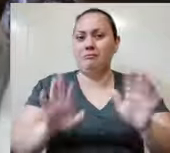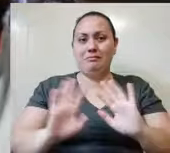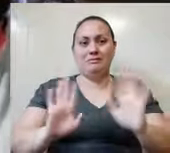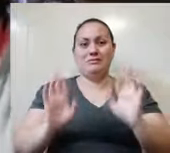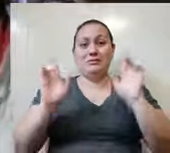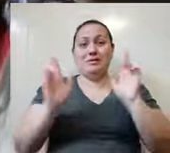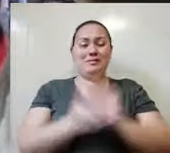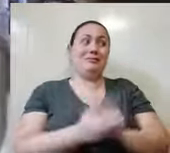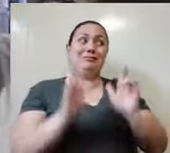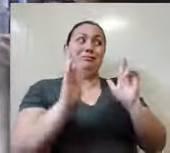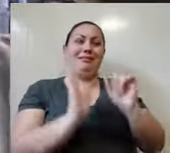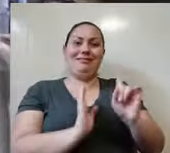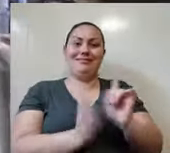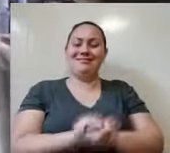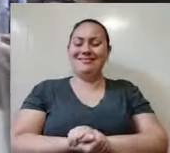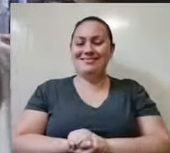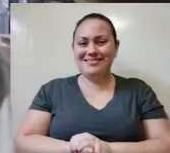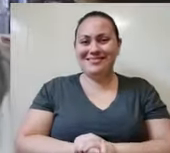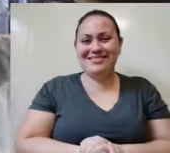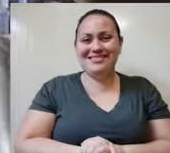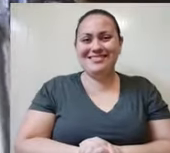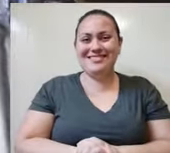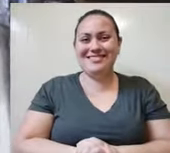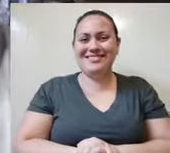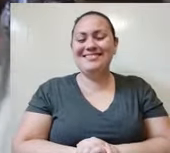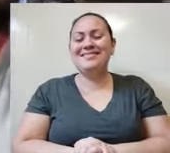né? Mara, que não.